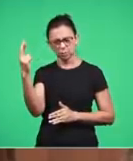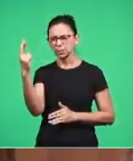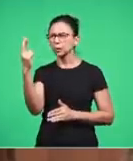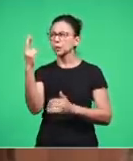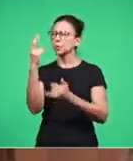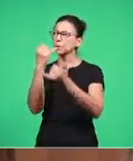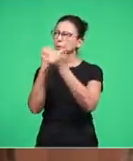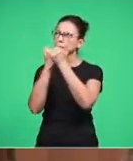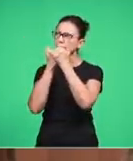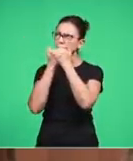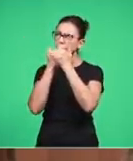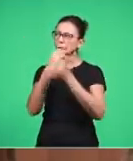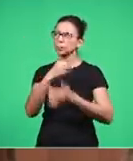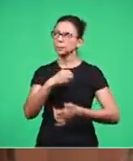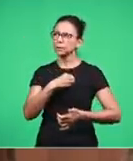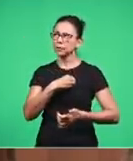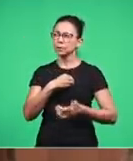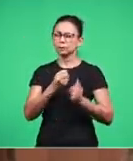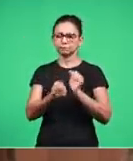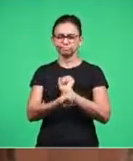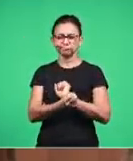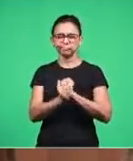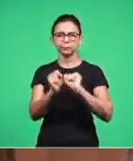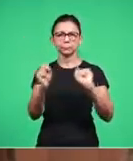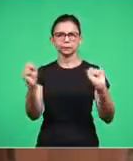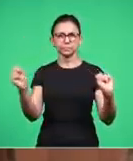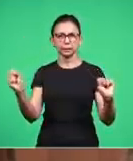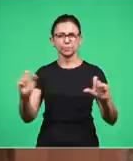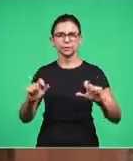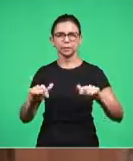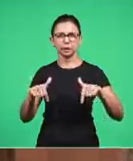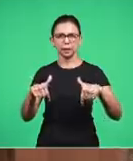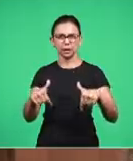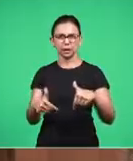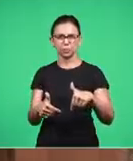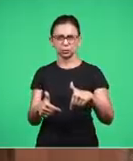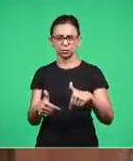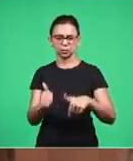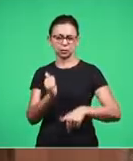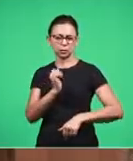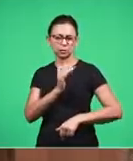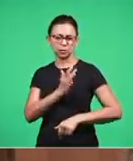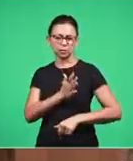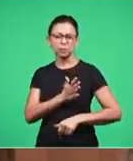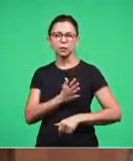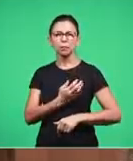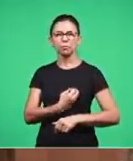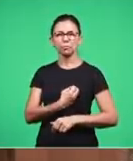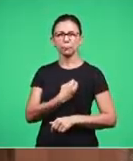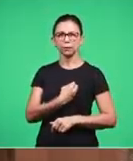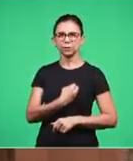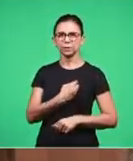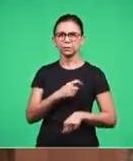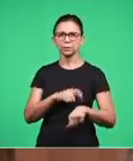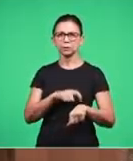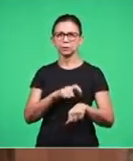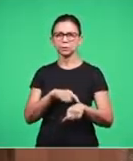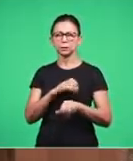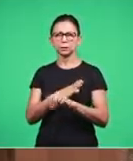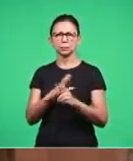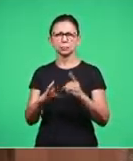para as nossas vidas. Senhor, opera em nosso ser, em nossos corações, Senhor, durante esse culto, repreenda